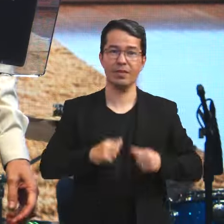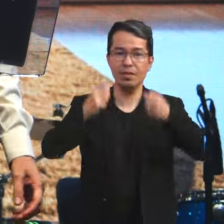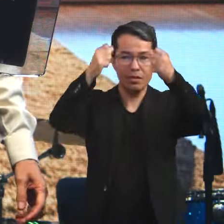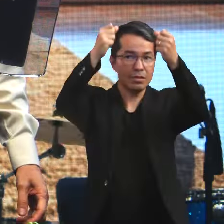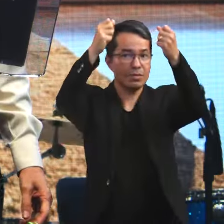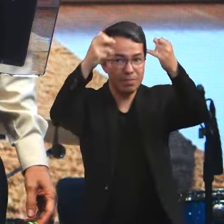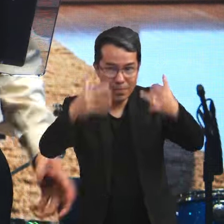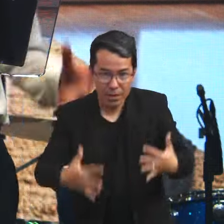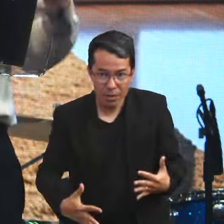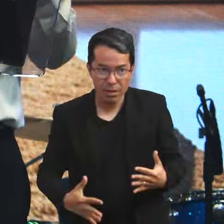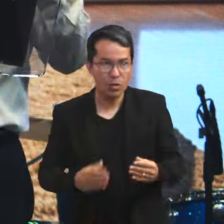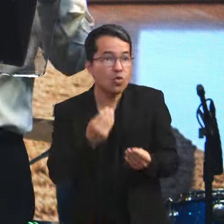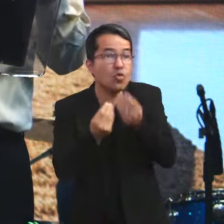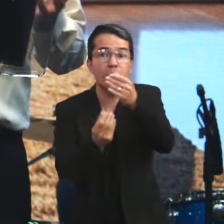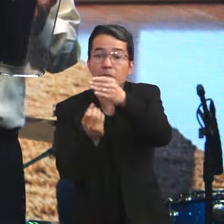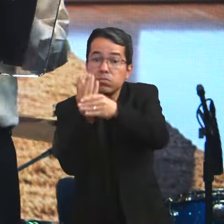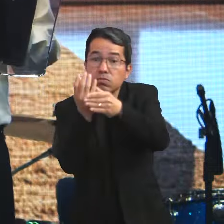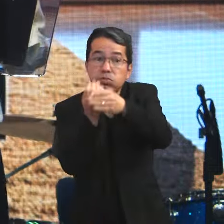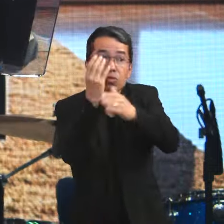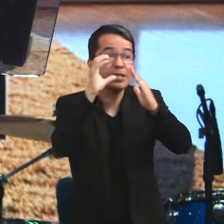asart nuo